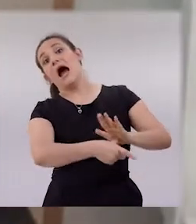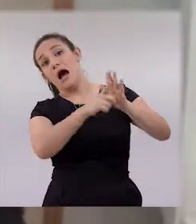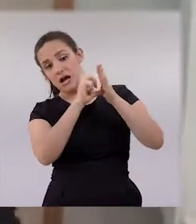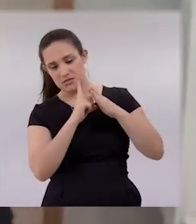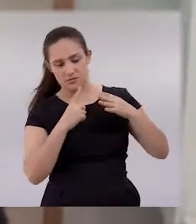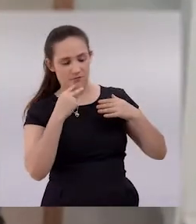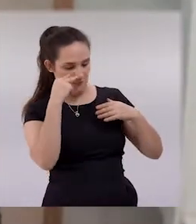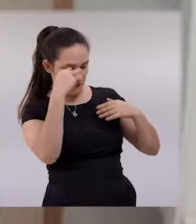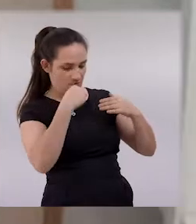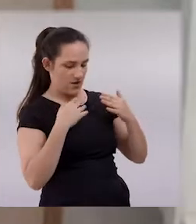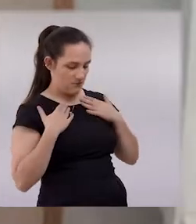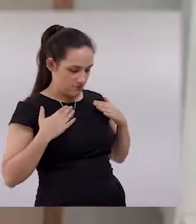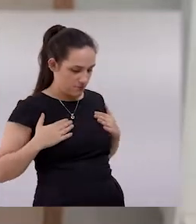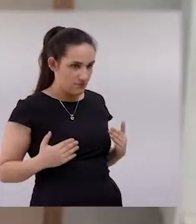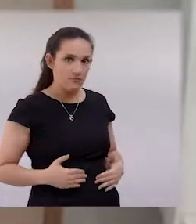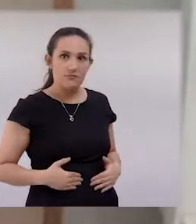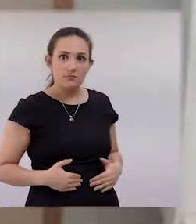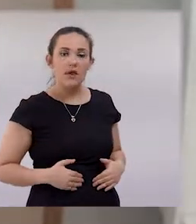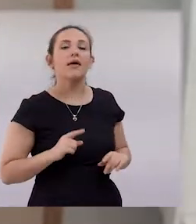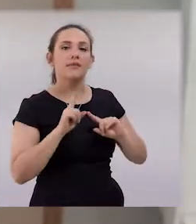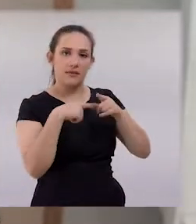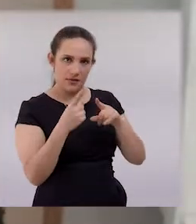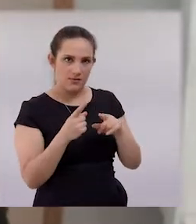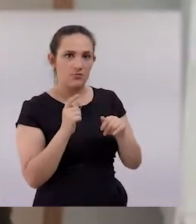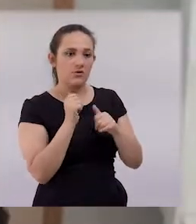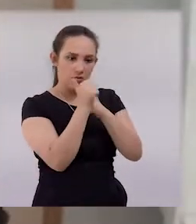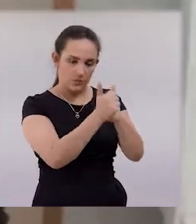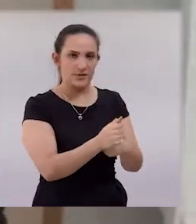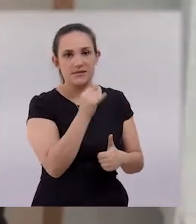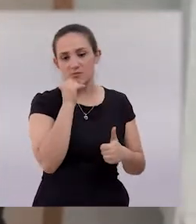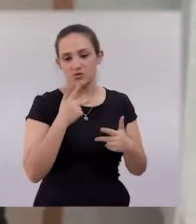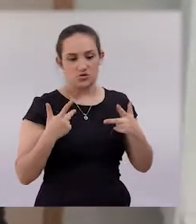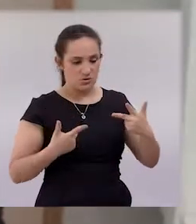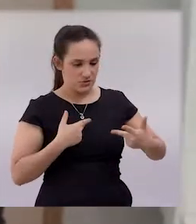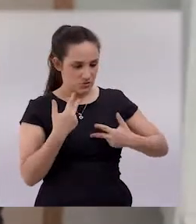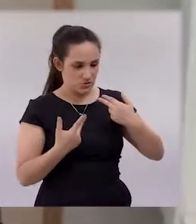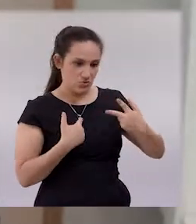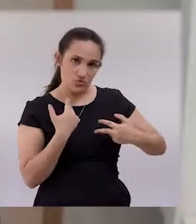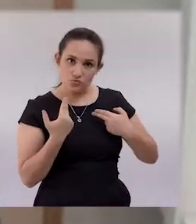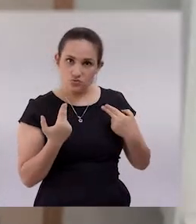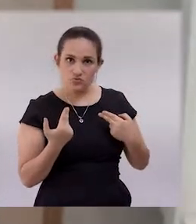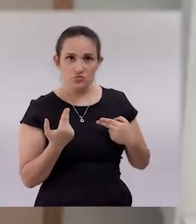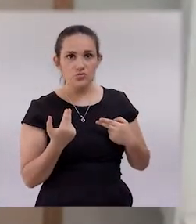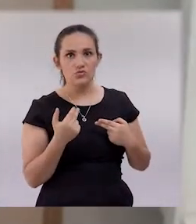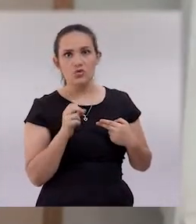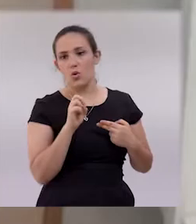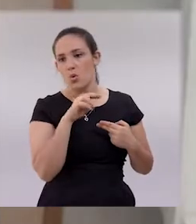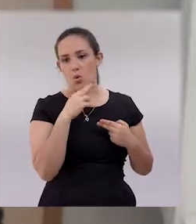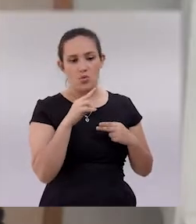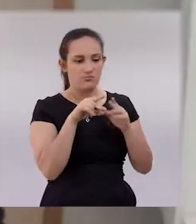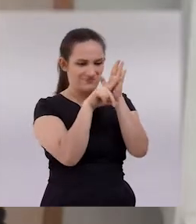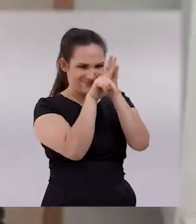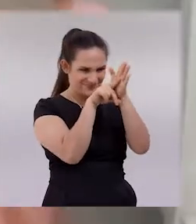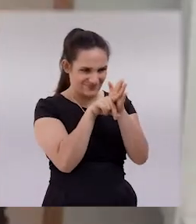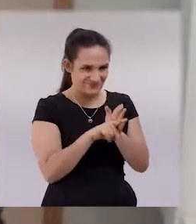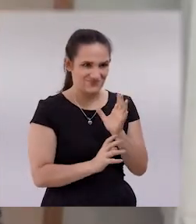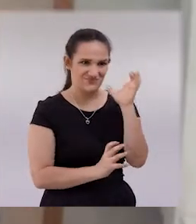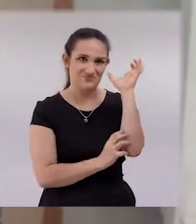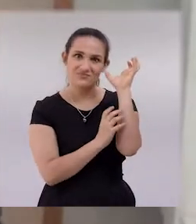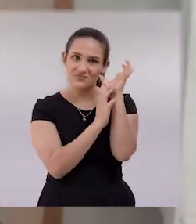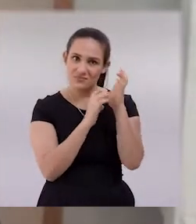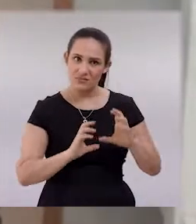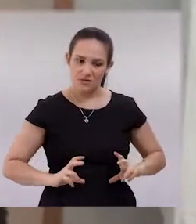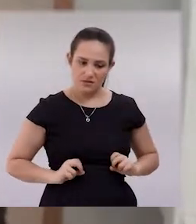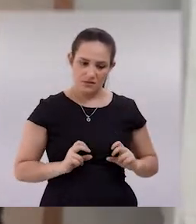as especialidades cirúrgicas são exemplos disso, especialidades que precisam de alguns procedimentos, né, sejam eles biópsias ou